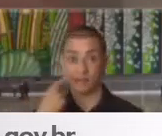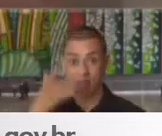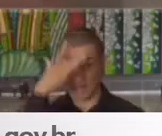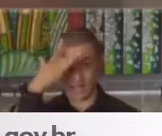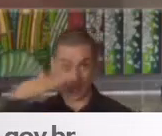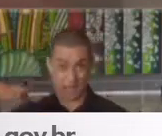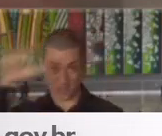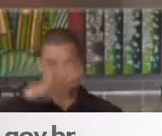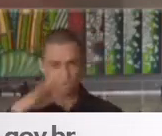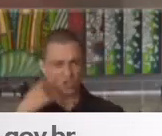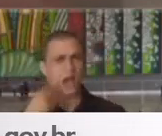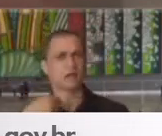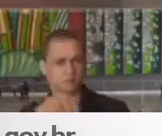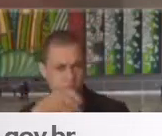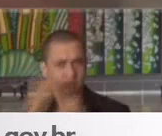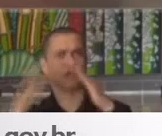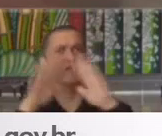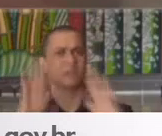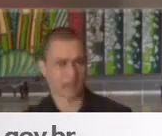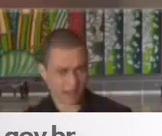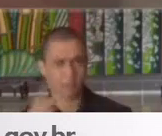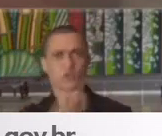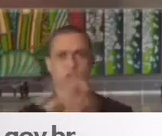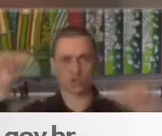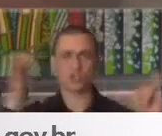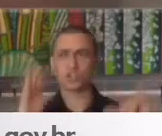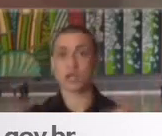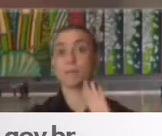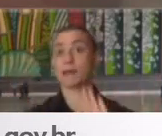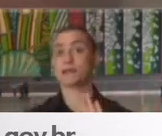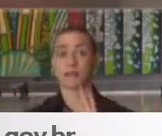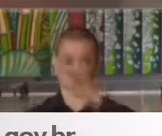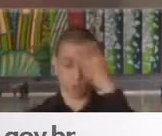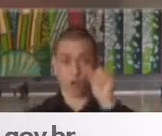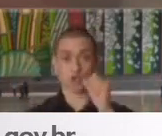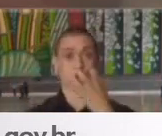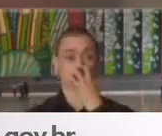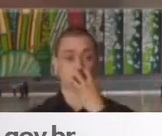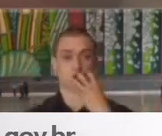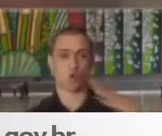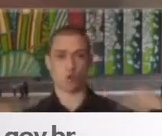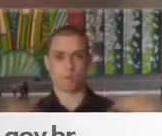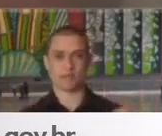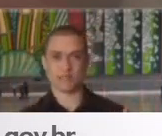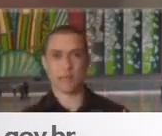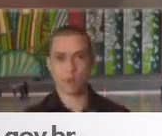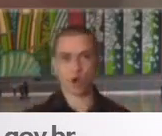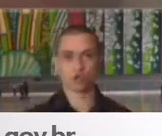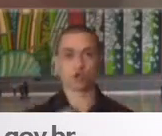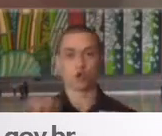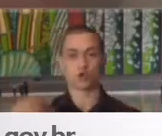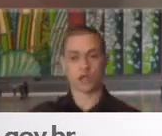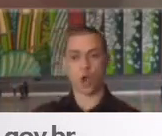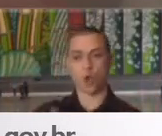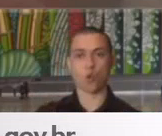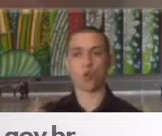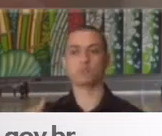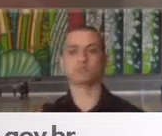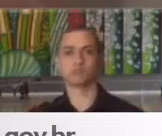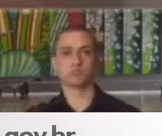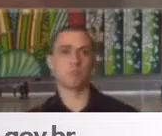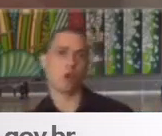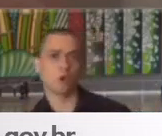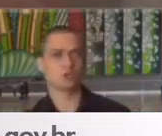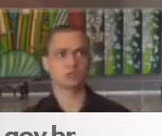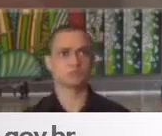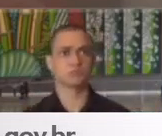orientadas a ficar em casa, mas aquela coisa, ela pode passear com o cachorro, pode caminhar na rua, enfim, não tem